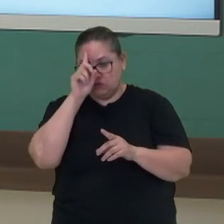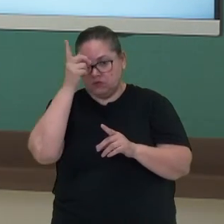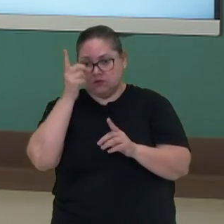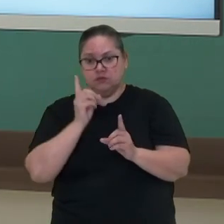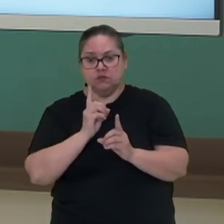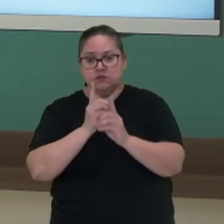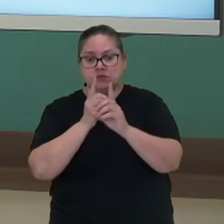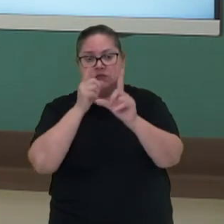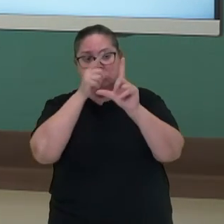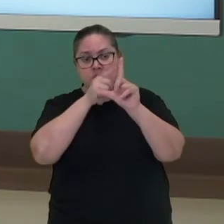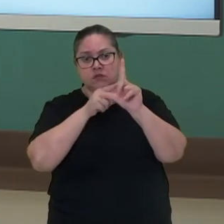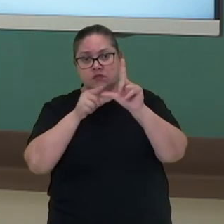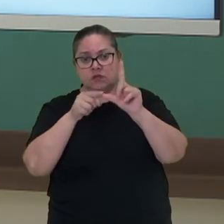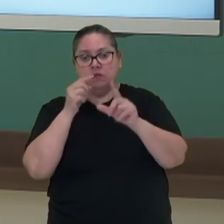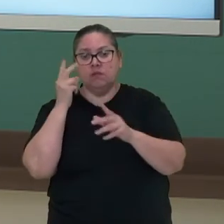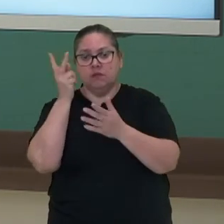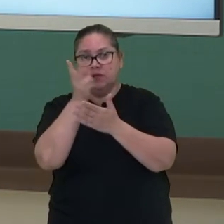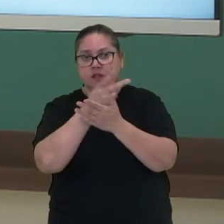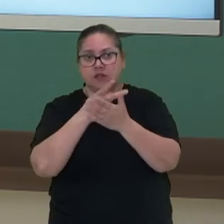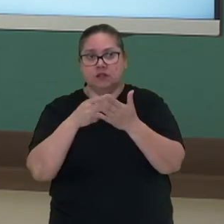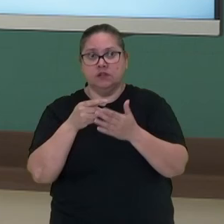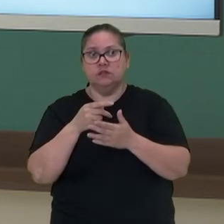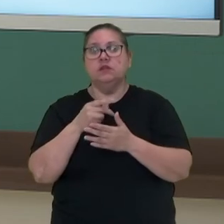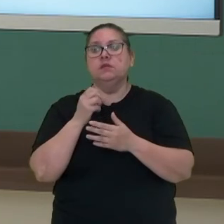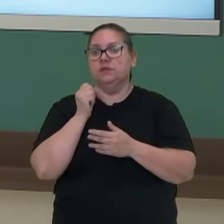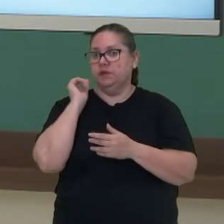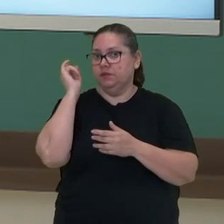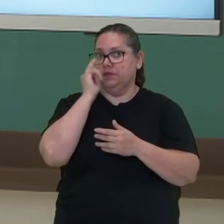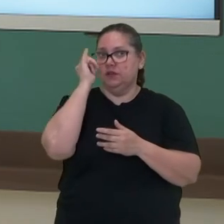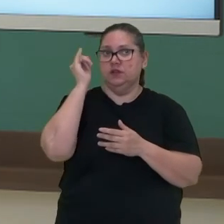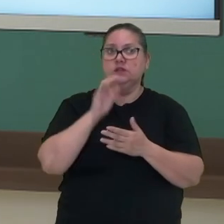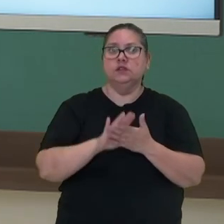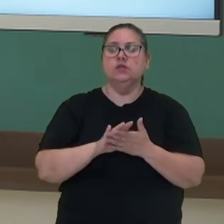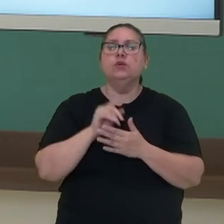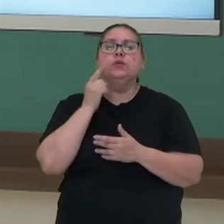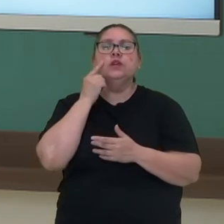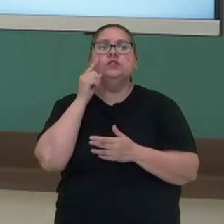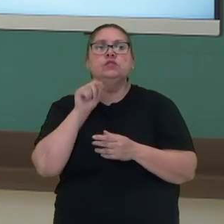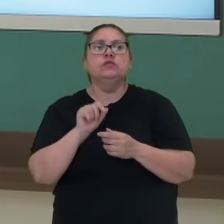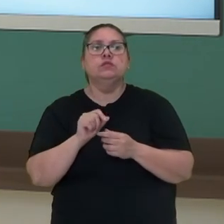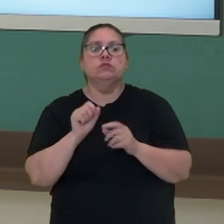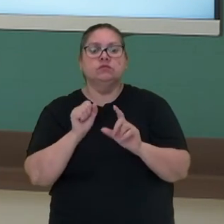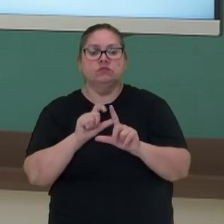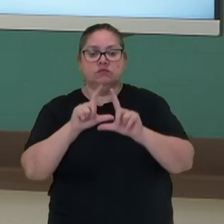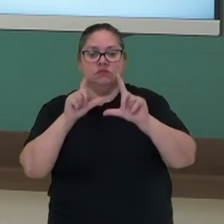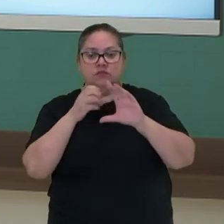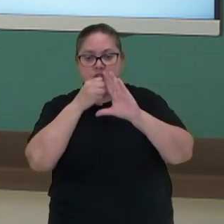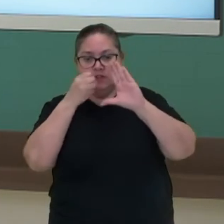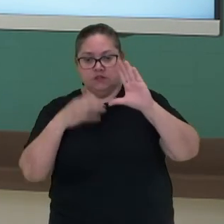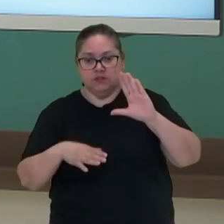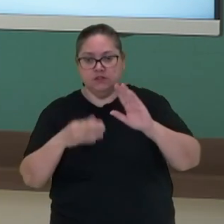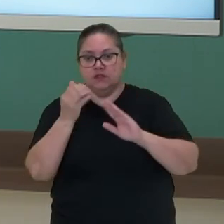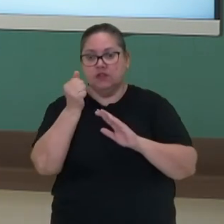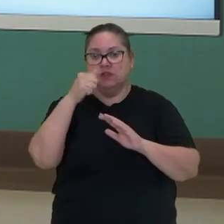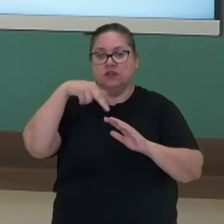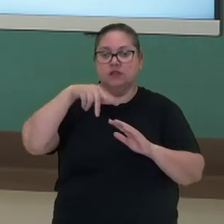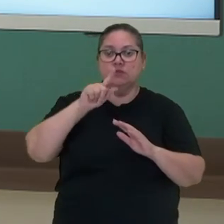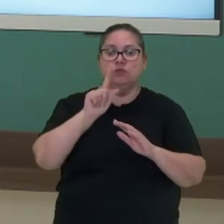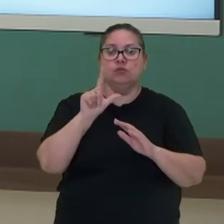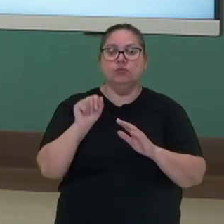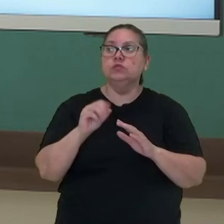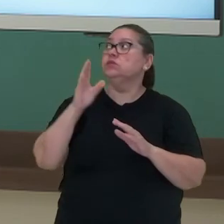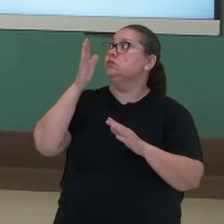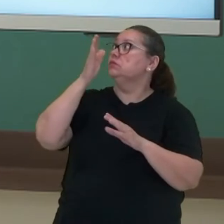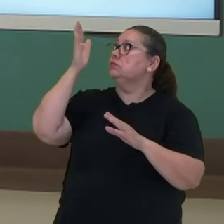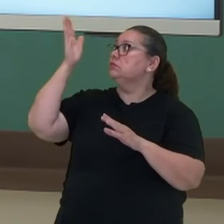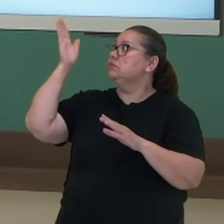em si, pela imagem. Então, a imagem é bem importante. O que vimos? Classificação dos ângulos em reto, agudo, obtuso